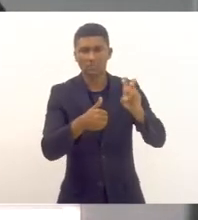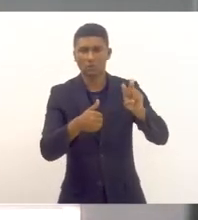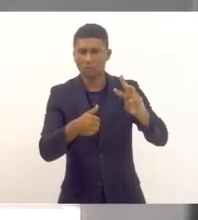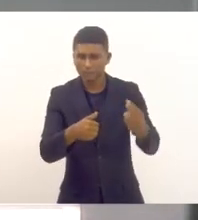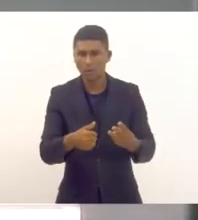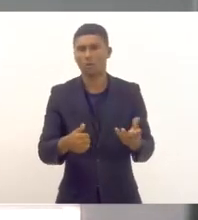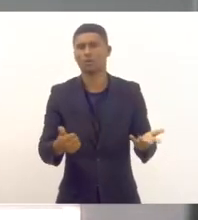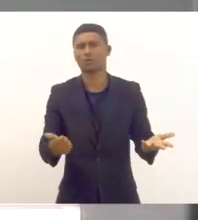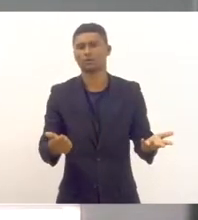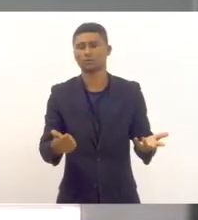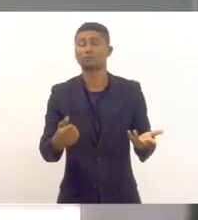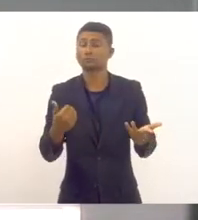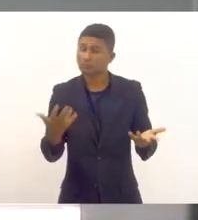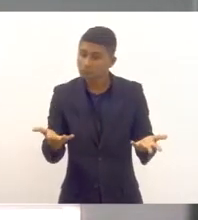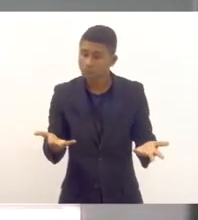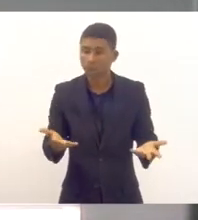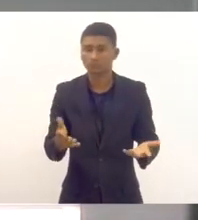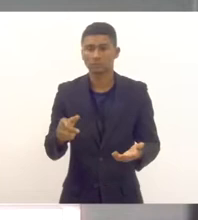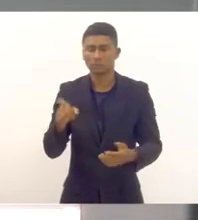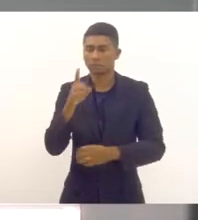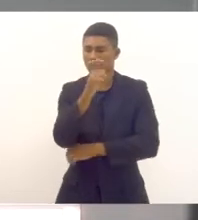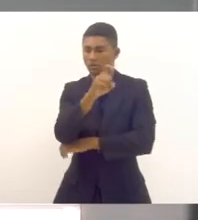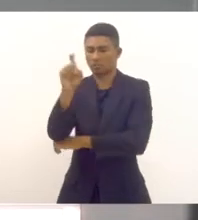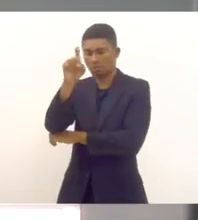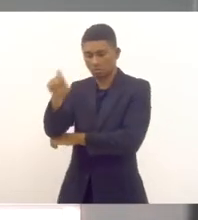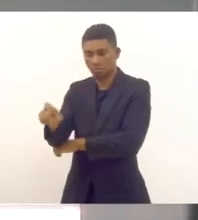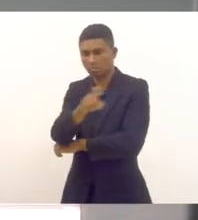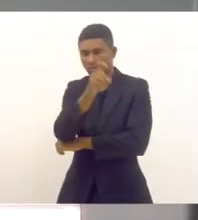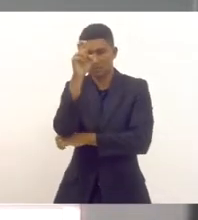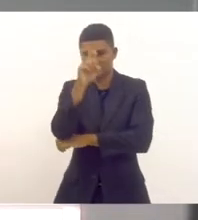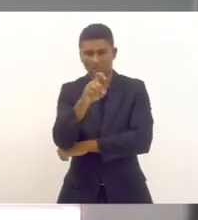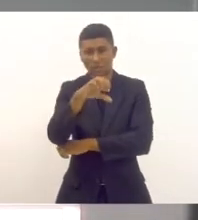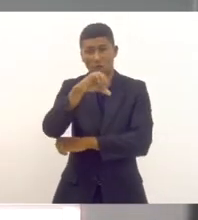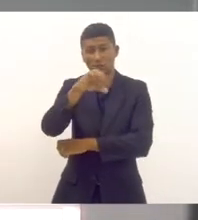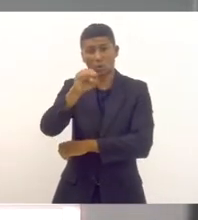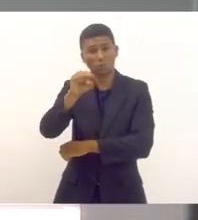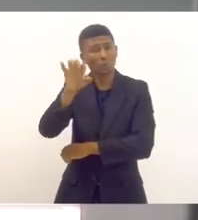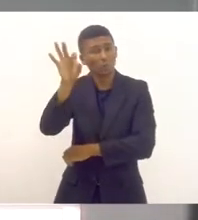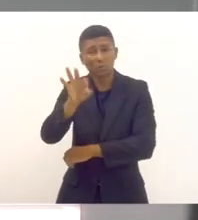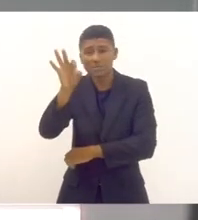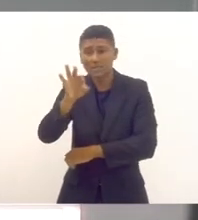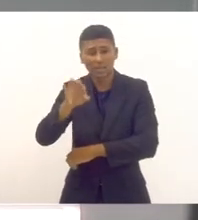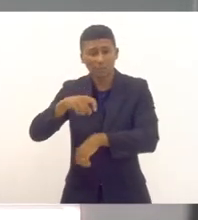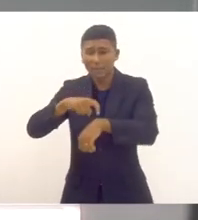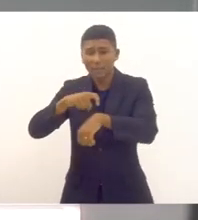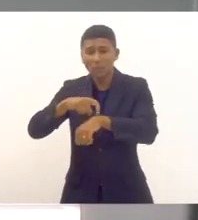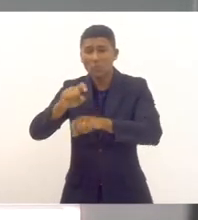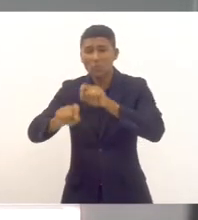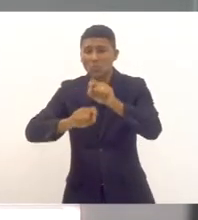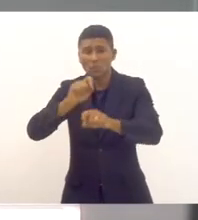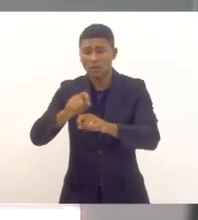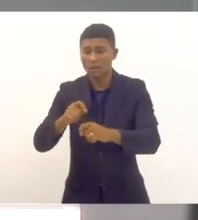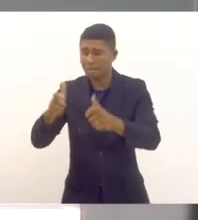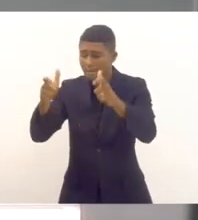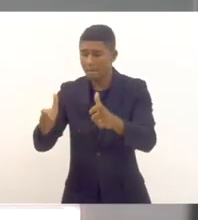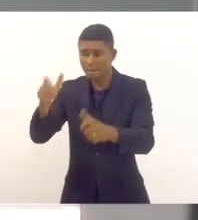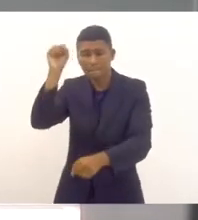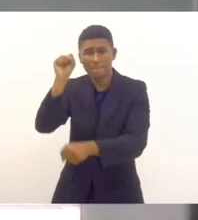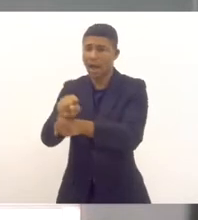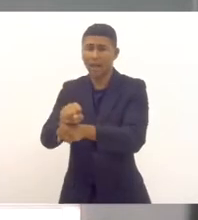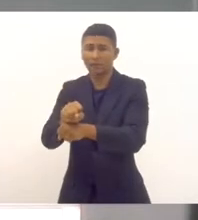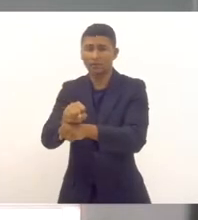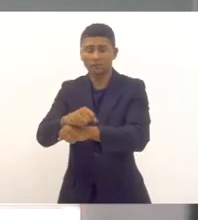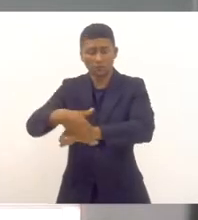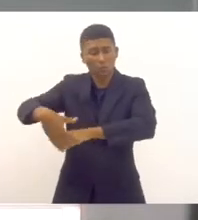que 98% do tempo dele, ou mais, 99%, é estático. Ele usa a rodovia somente para transitar, chegar até a